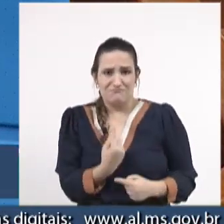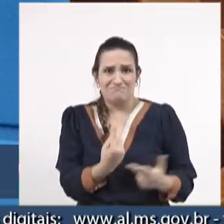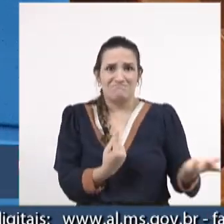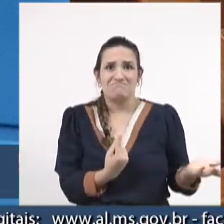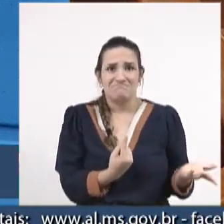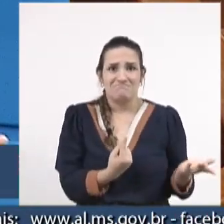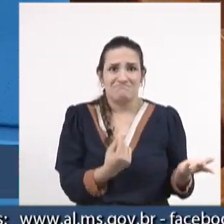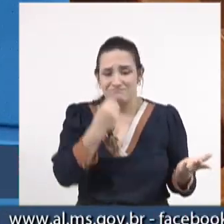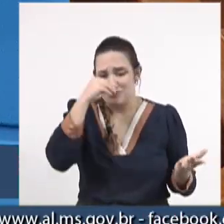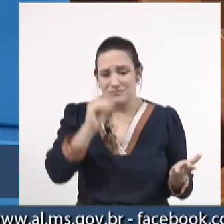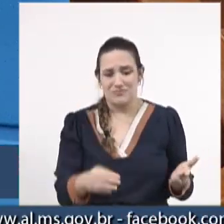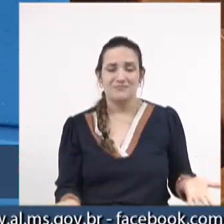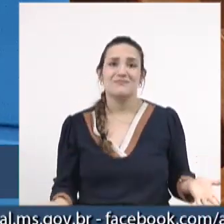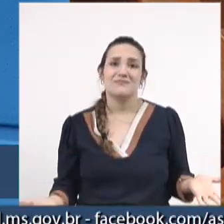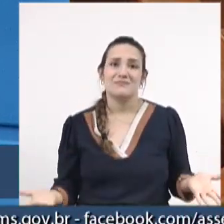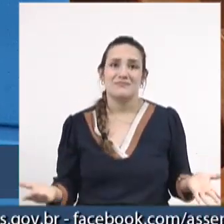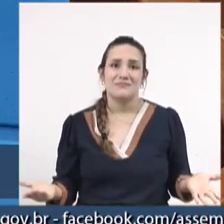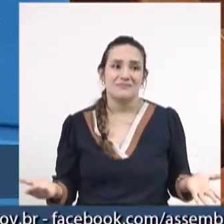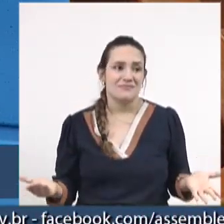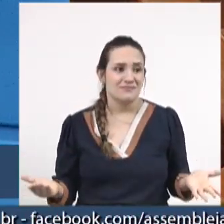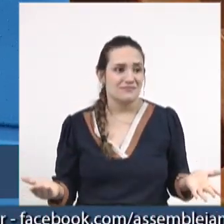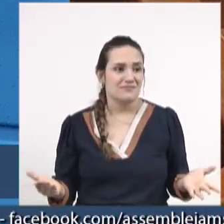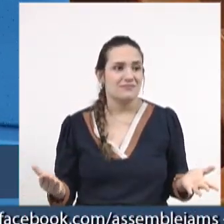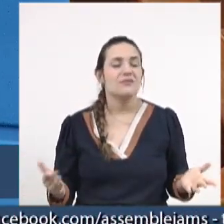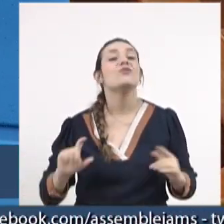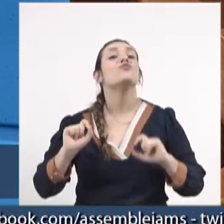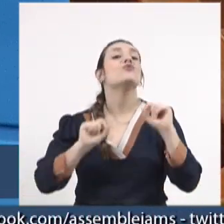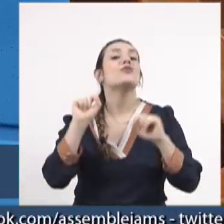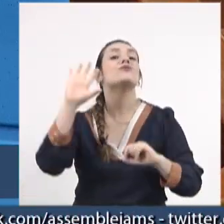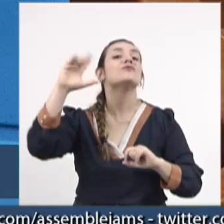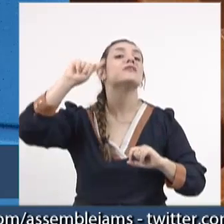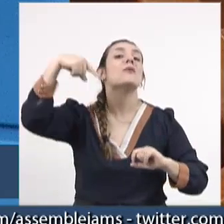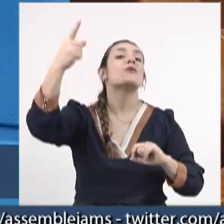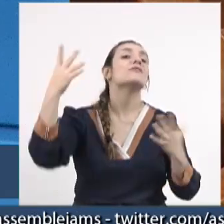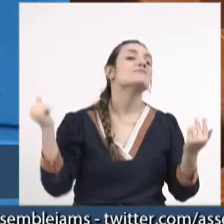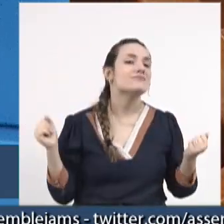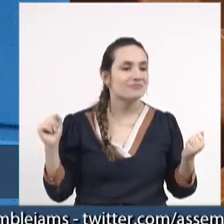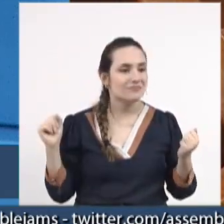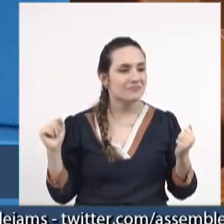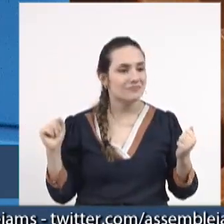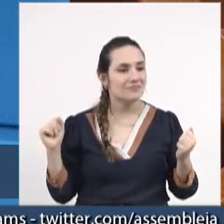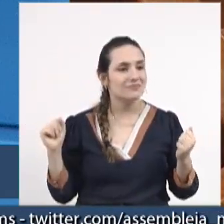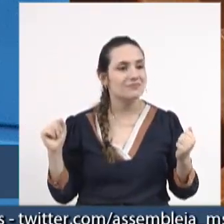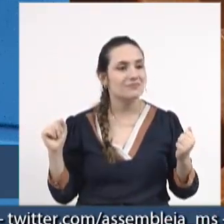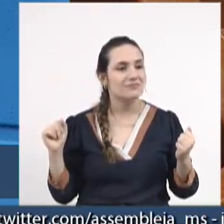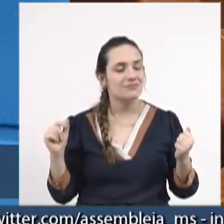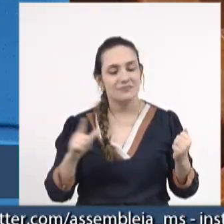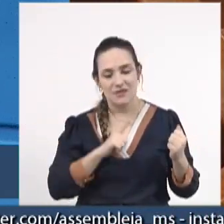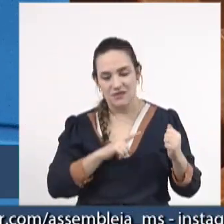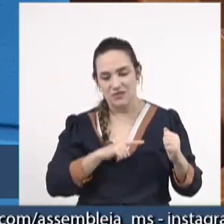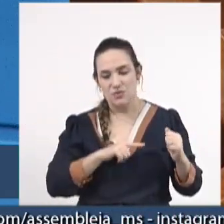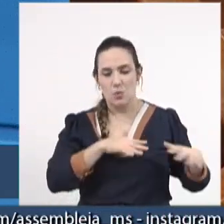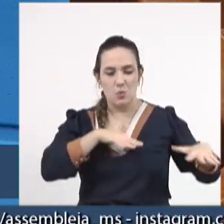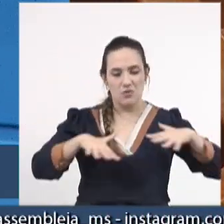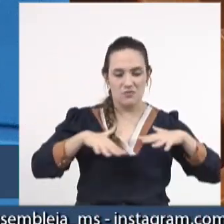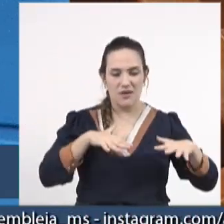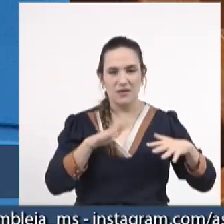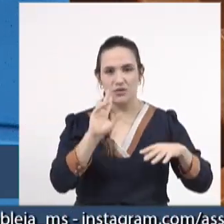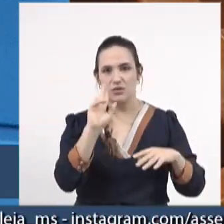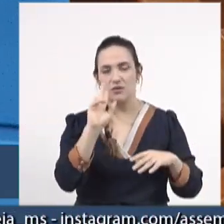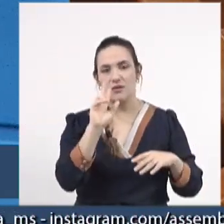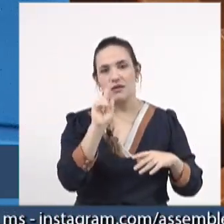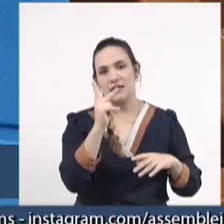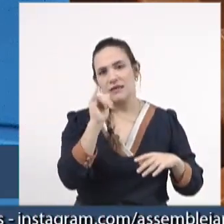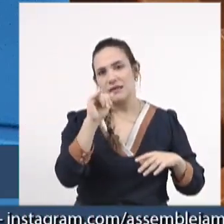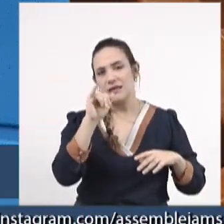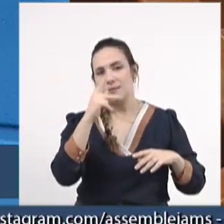que à deriva. Automaticamente, tantos anos depois, o que aconteceu? Né? Aconteceu o movimento hippie, o movimento de revolta,